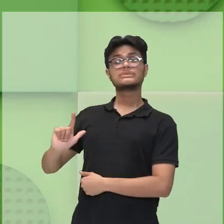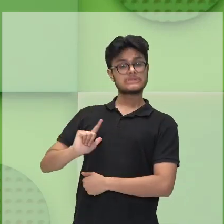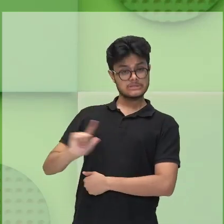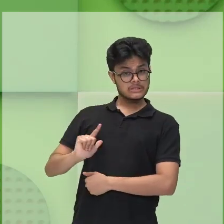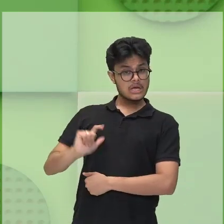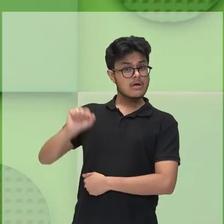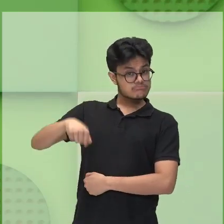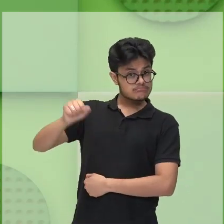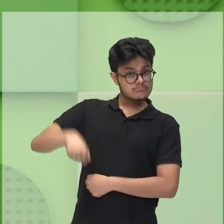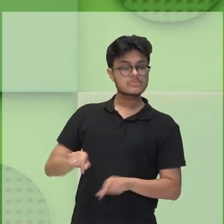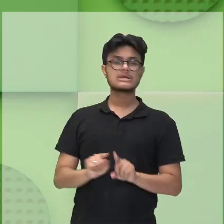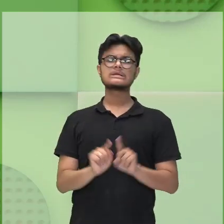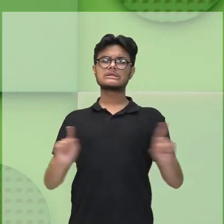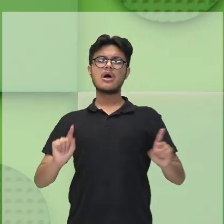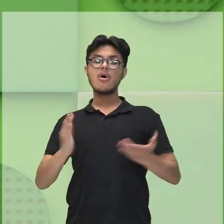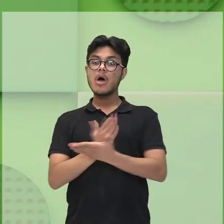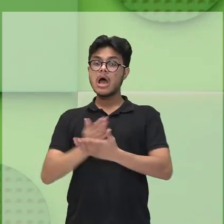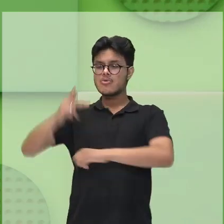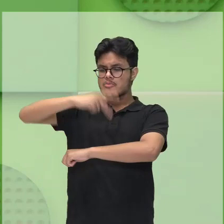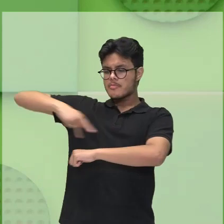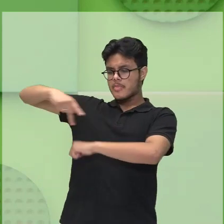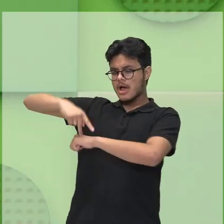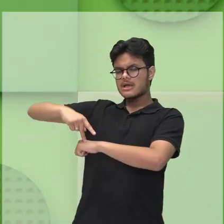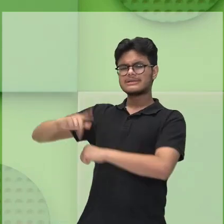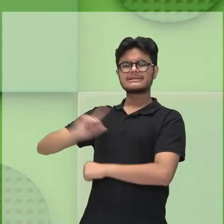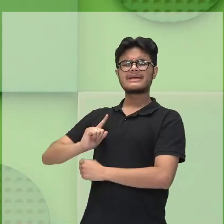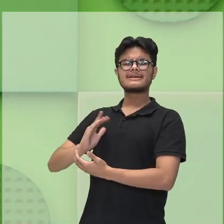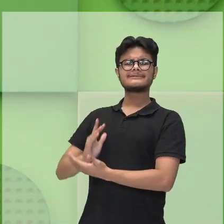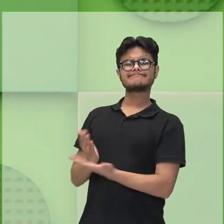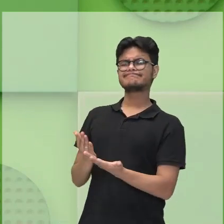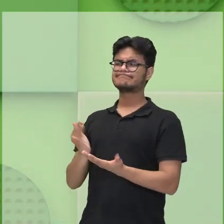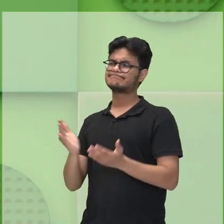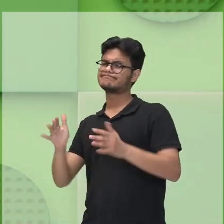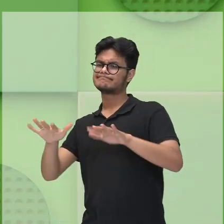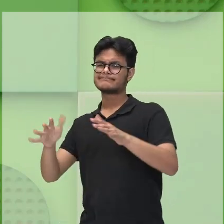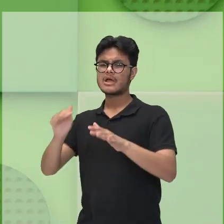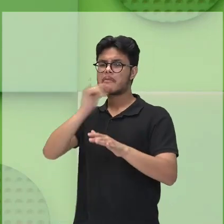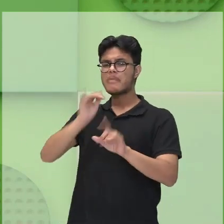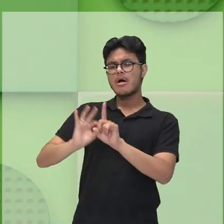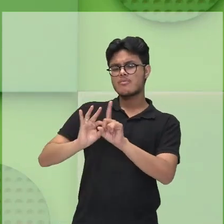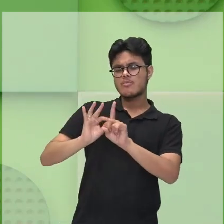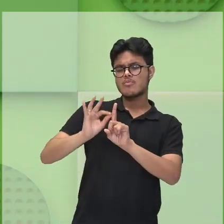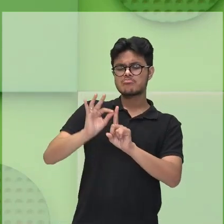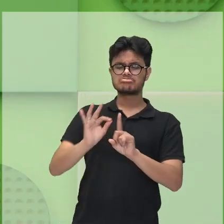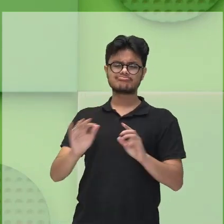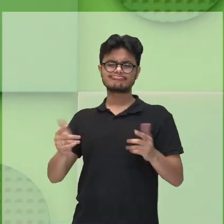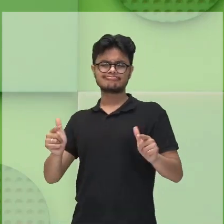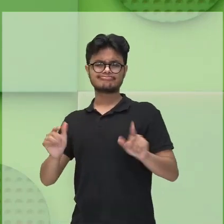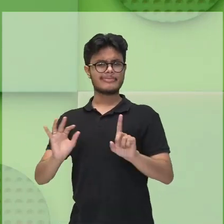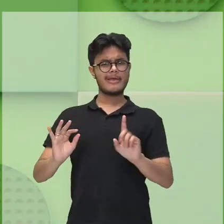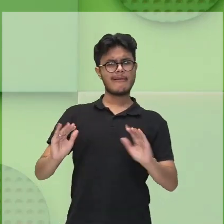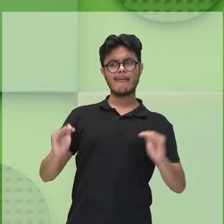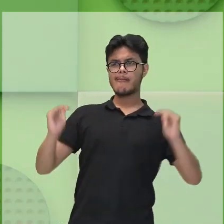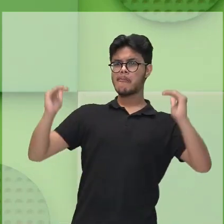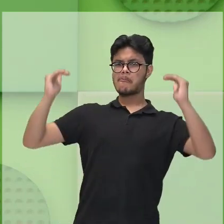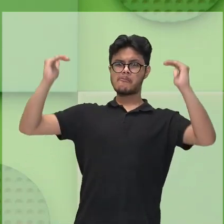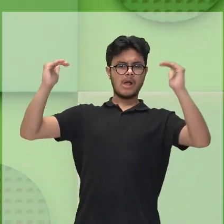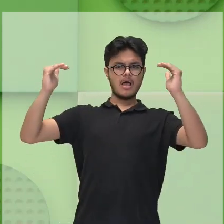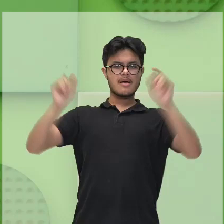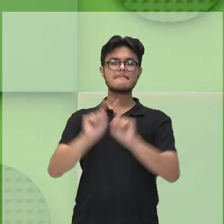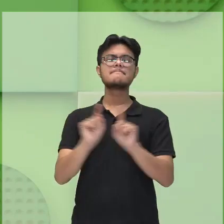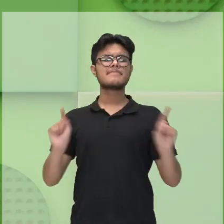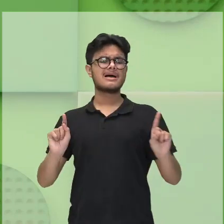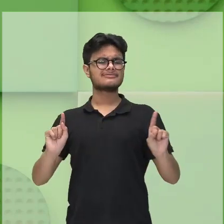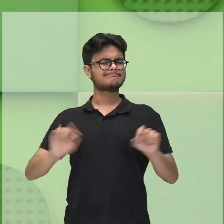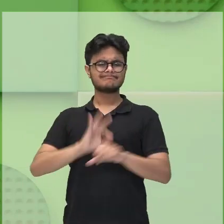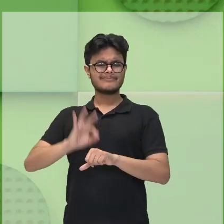né, existem países que antes tinham uma média de temperatura que não era tão alta, que normalmente o mosquito